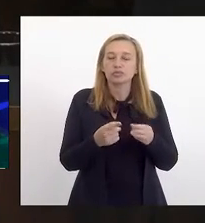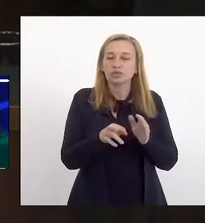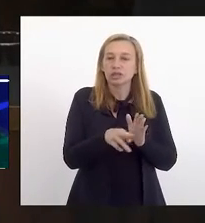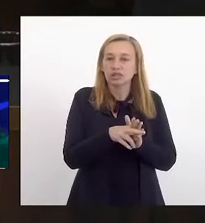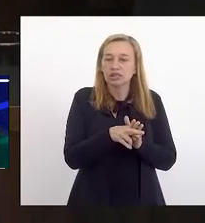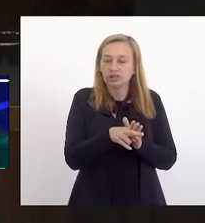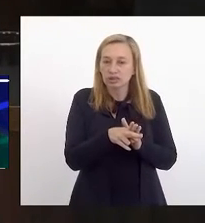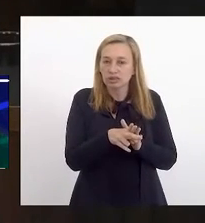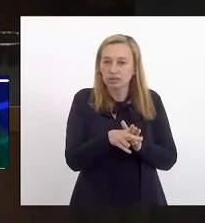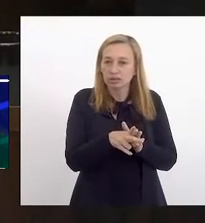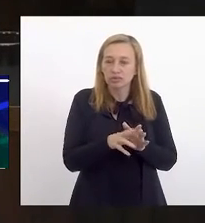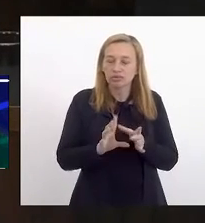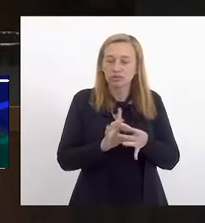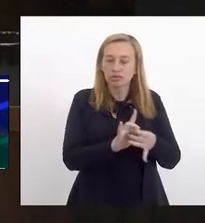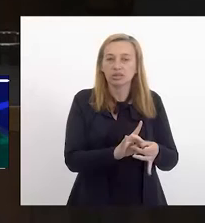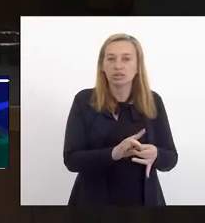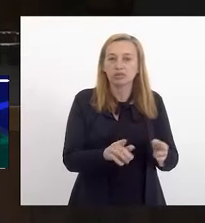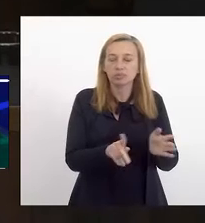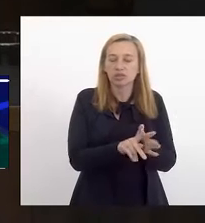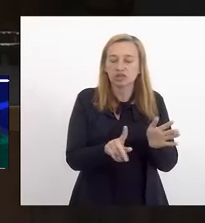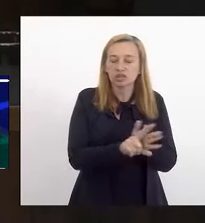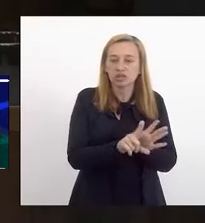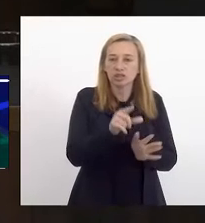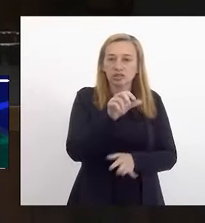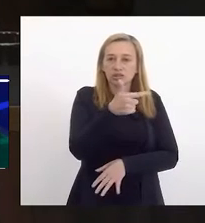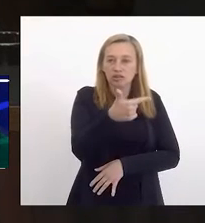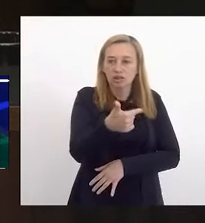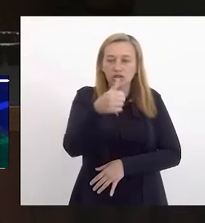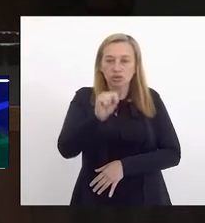do vencido, assim emendada. Projeto de lei número